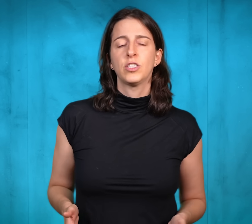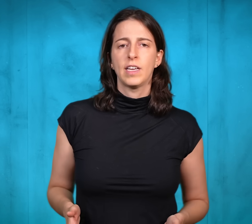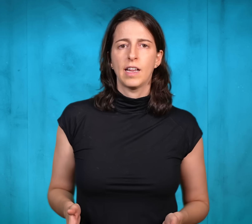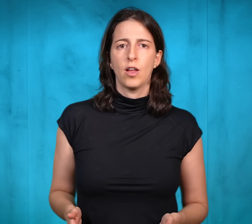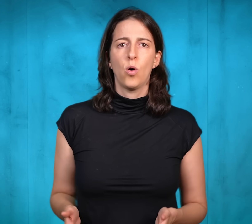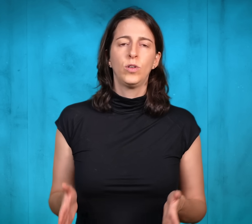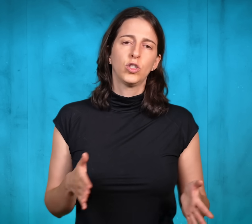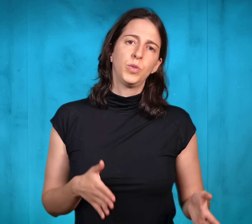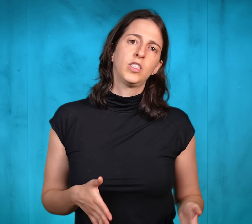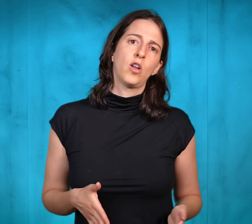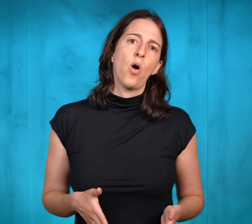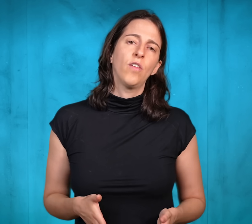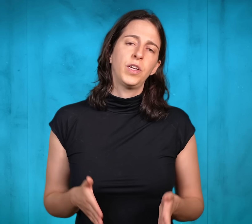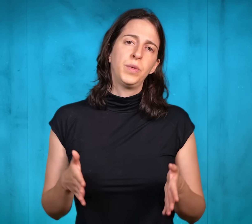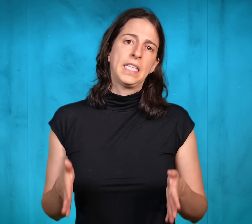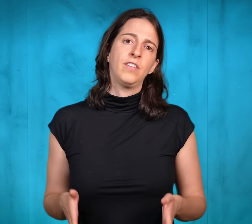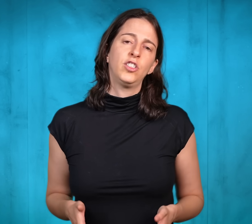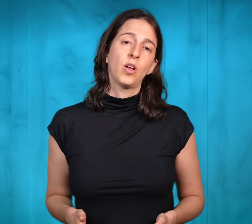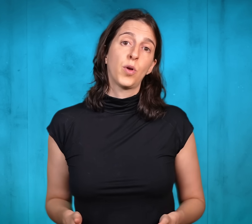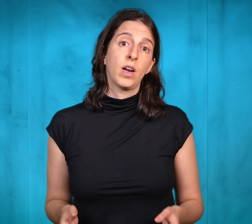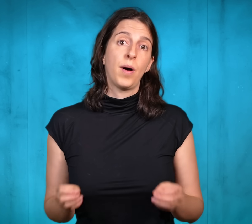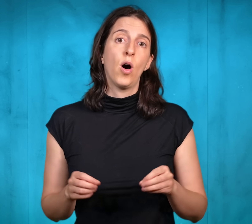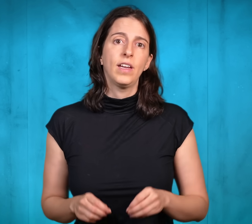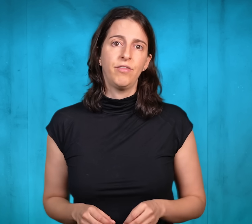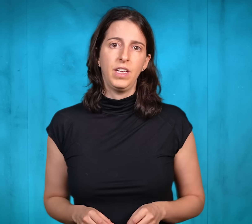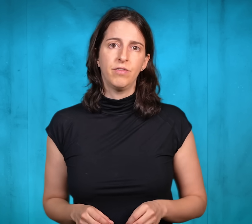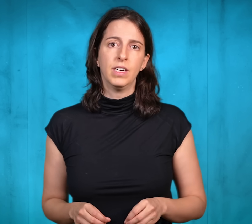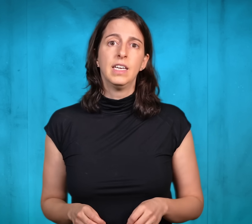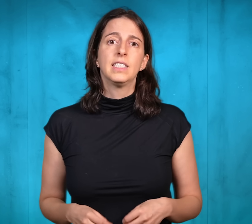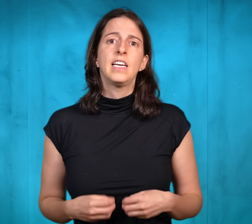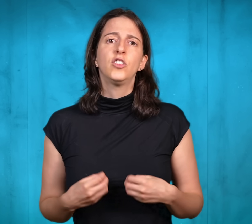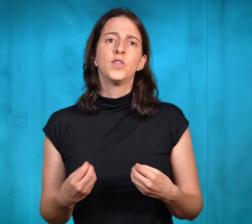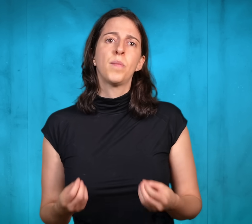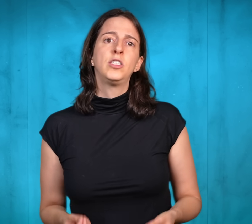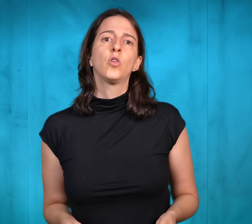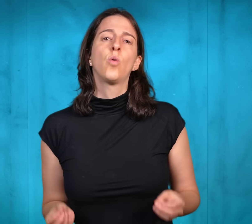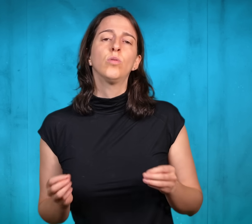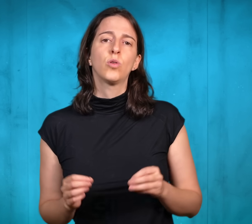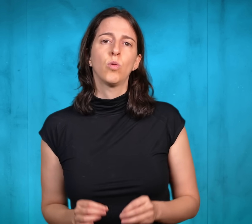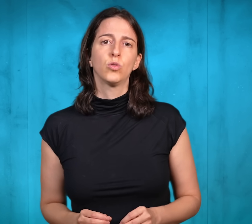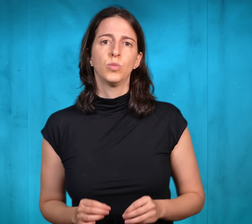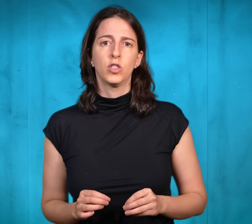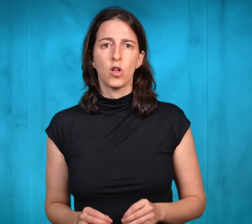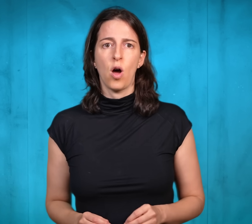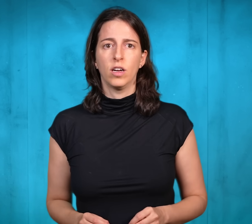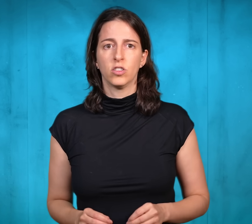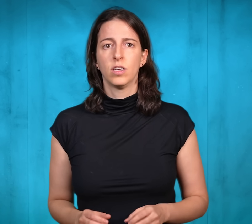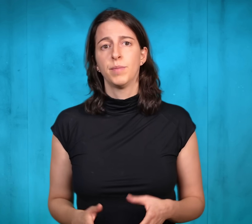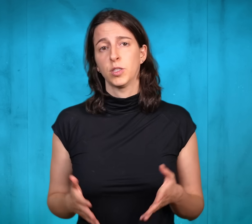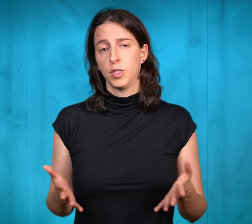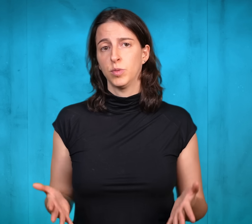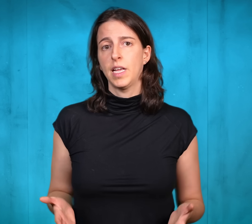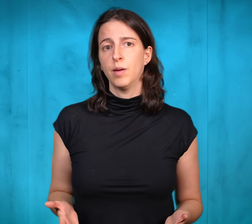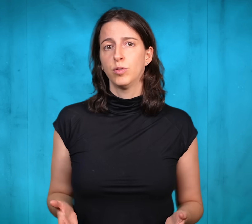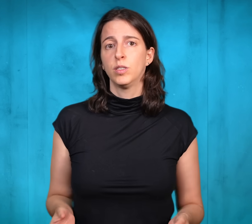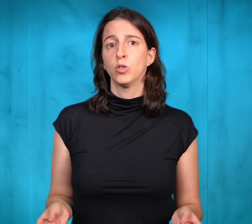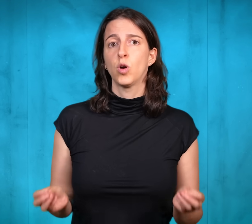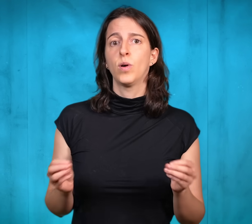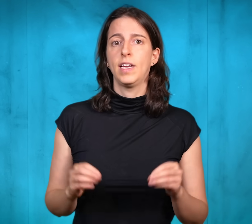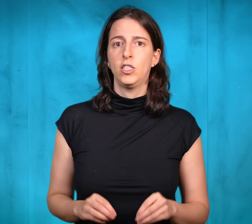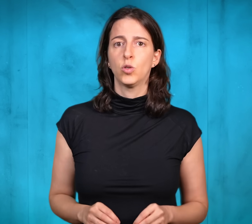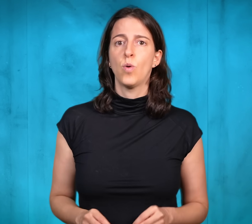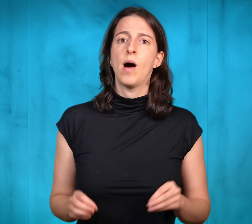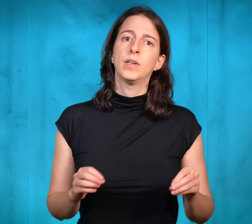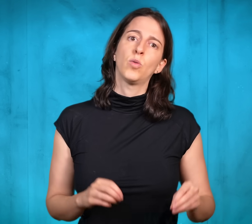Dino também já declarou em 2019, em uma entrevista ao programa Roda Viva, ser individualmente contra o consumo de drogas, mas ao mesmo tempo se